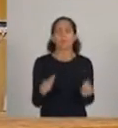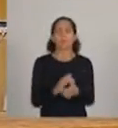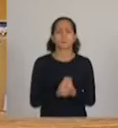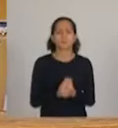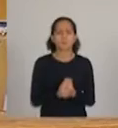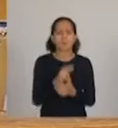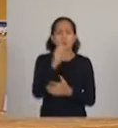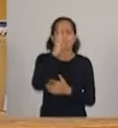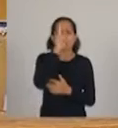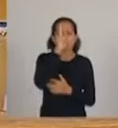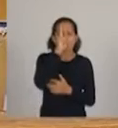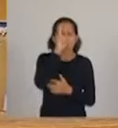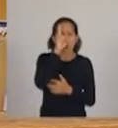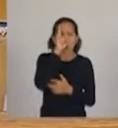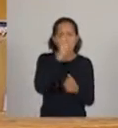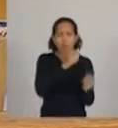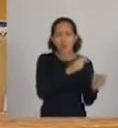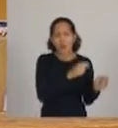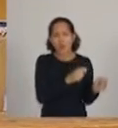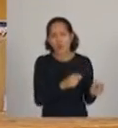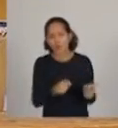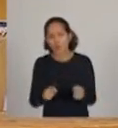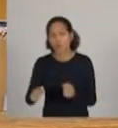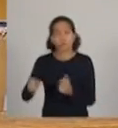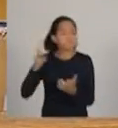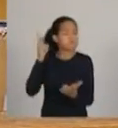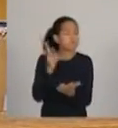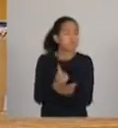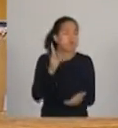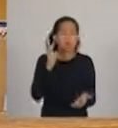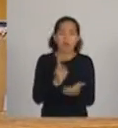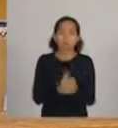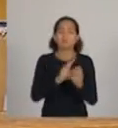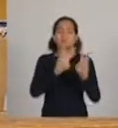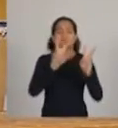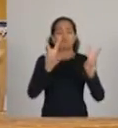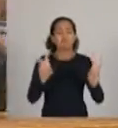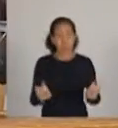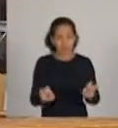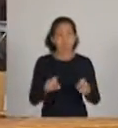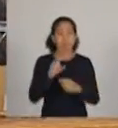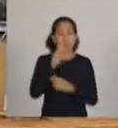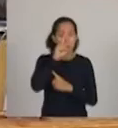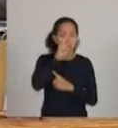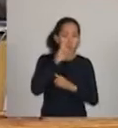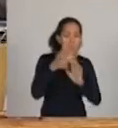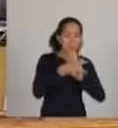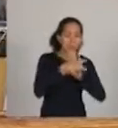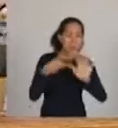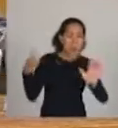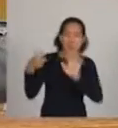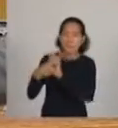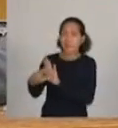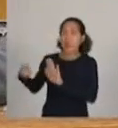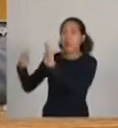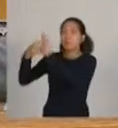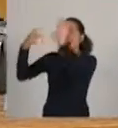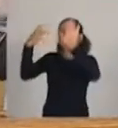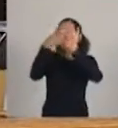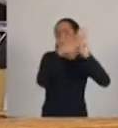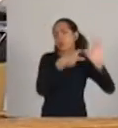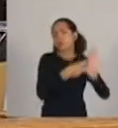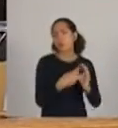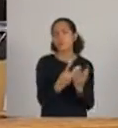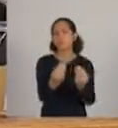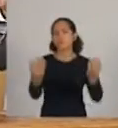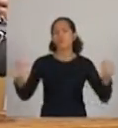Todos os dias, a mesma coisa. Crimes e mais crimes acontecendo e